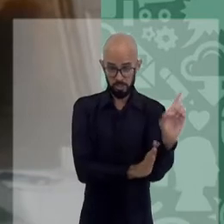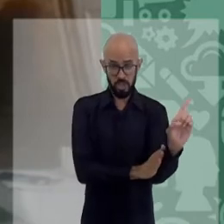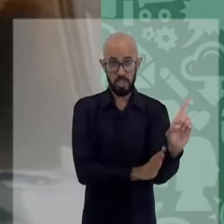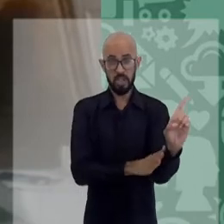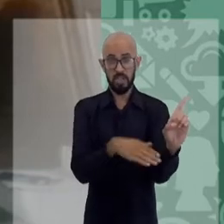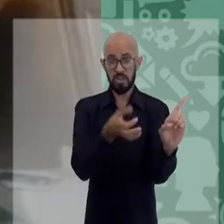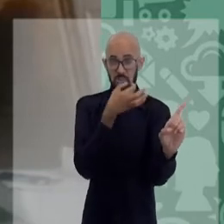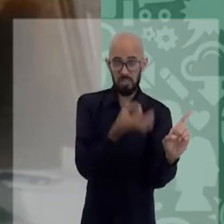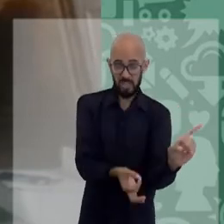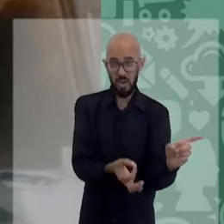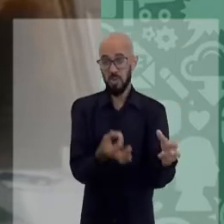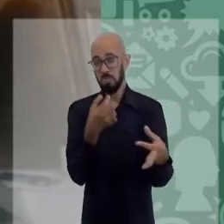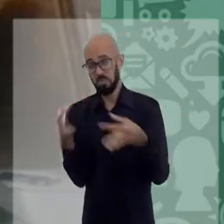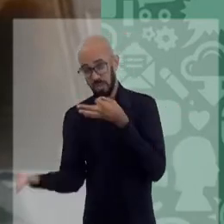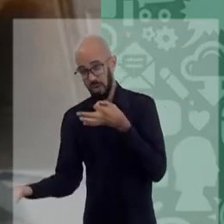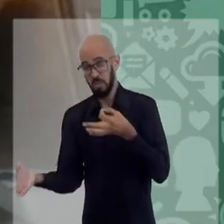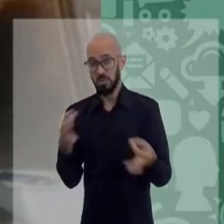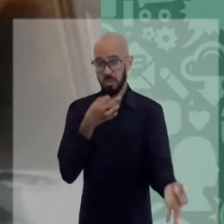junto